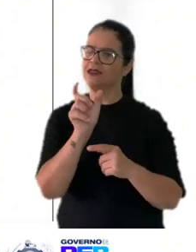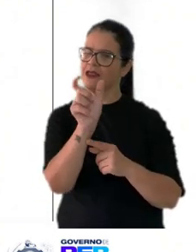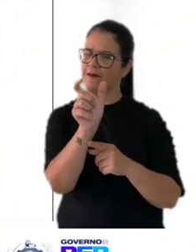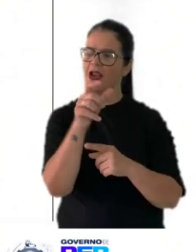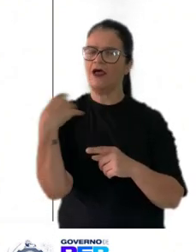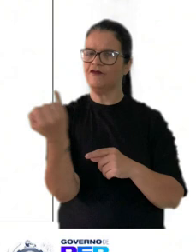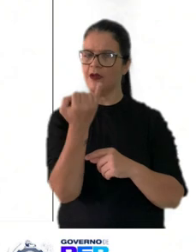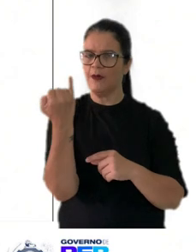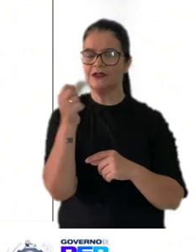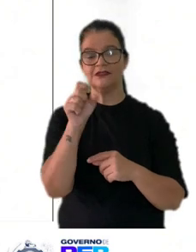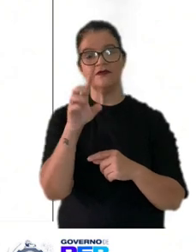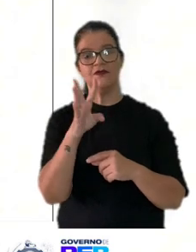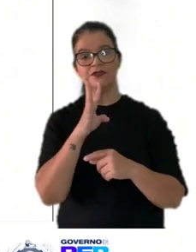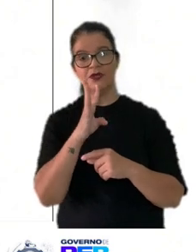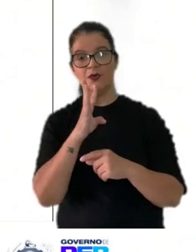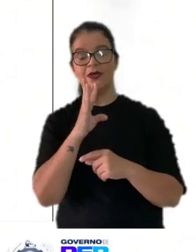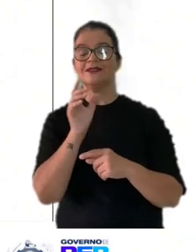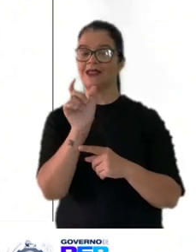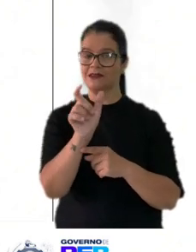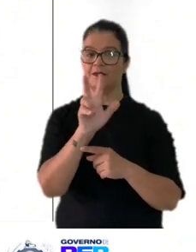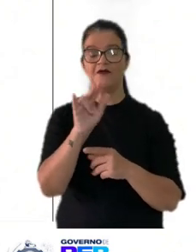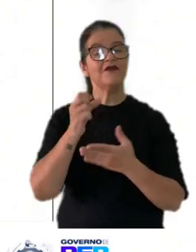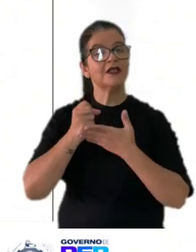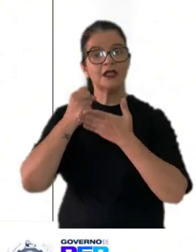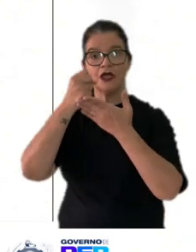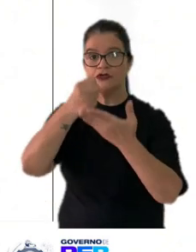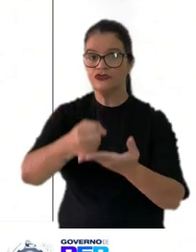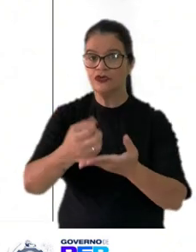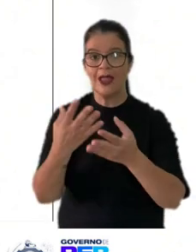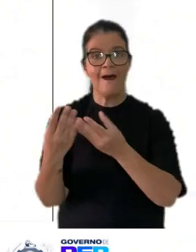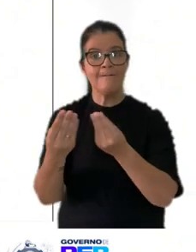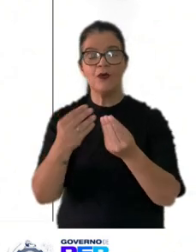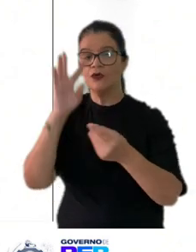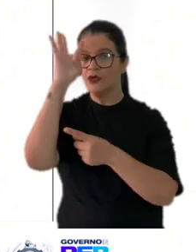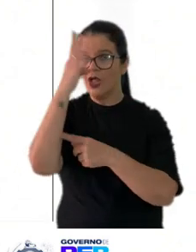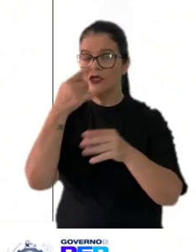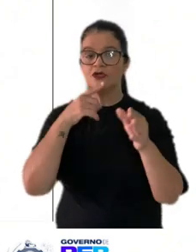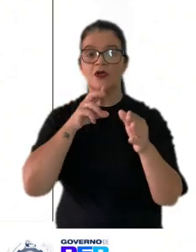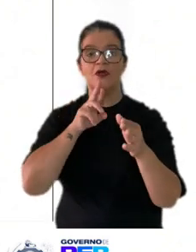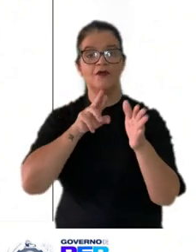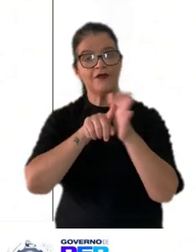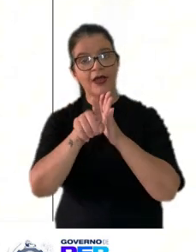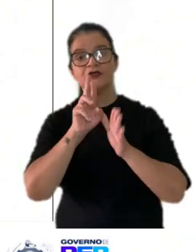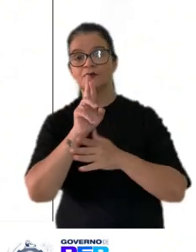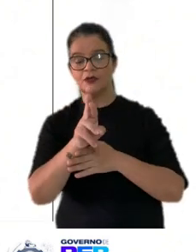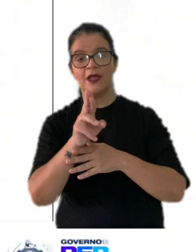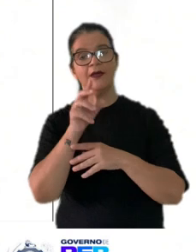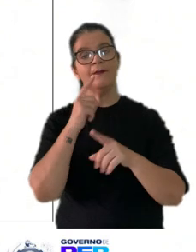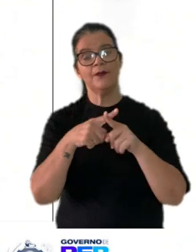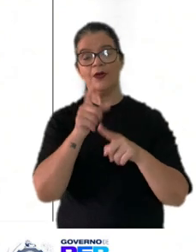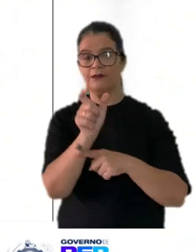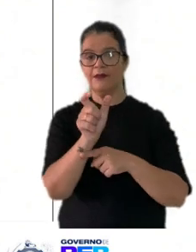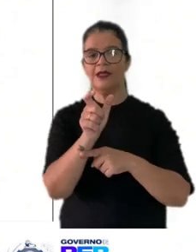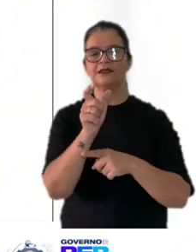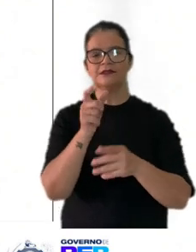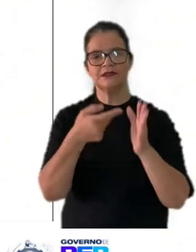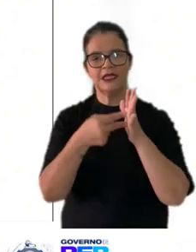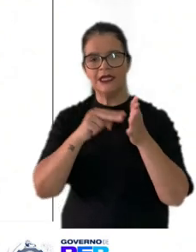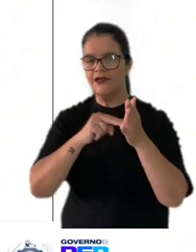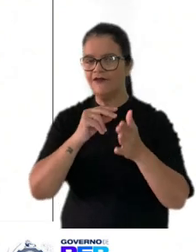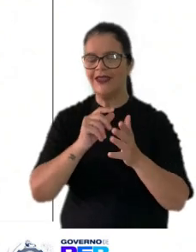você conhecer essa palavra ela vai te ajudar muito na resolução da questão porque increase significa crescer o aumento de alguma coisa